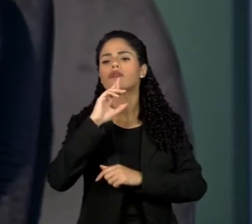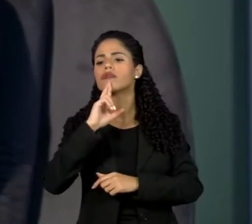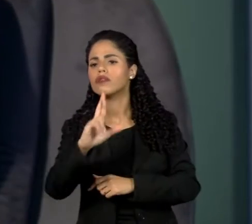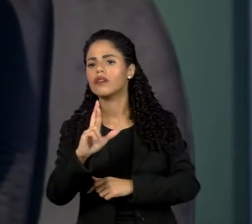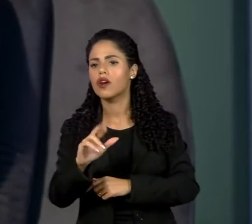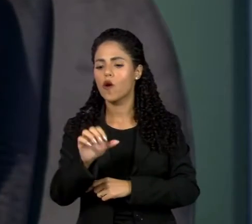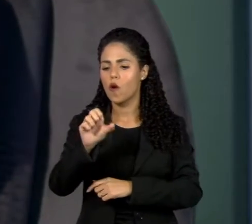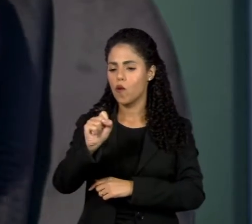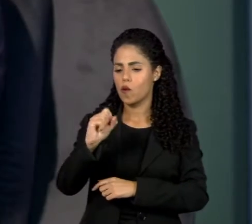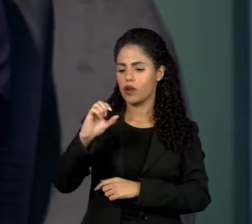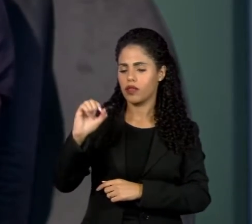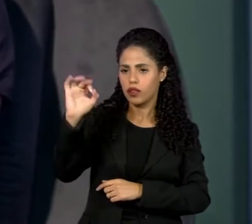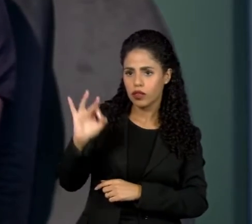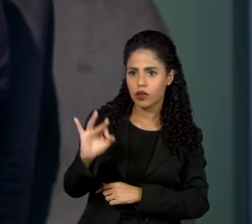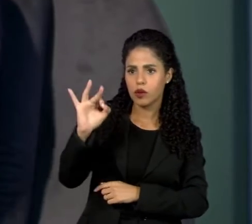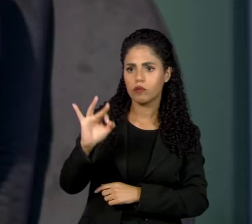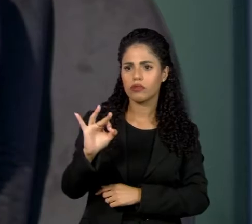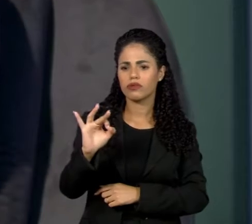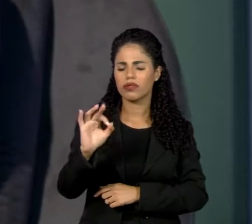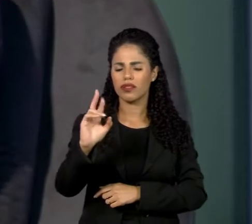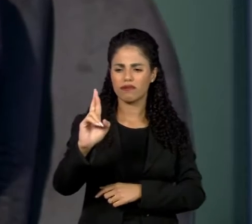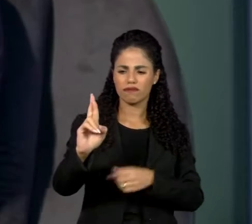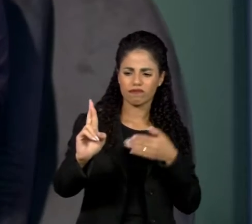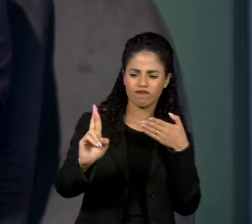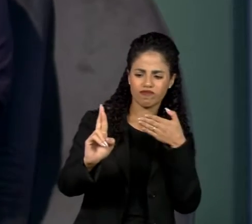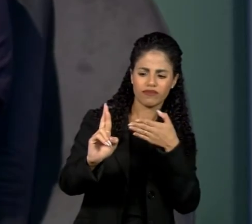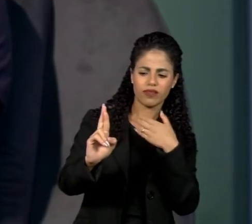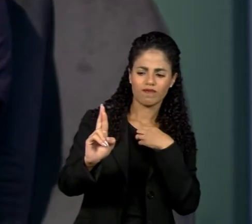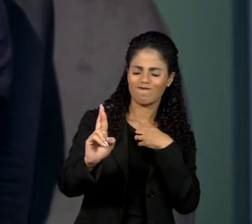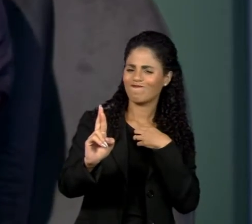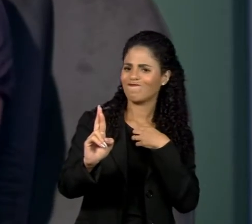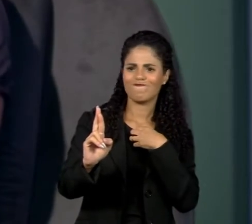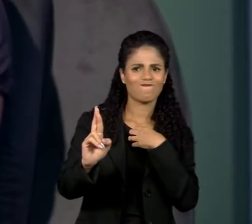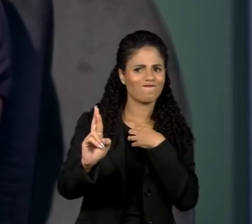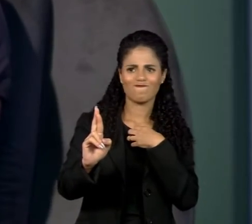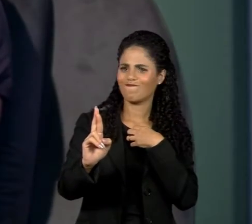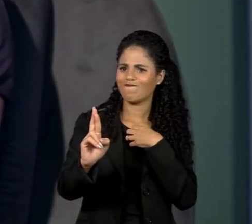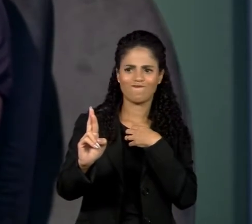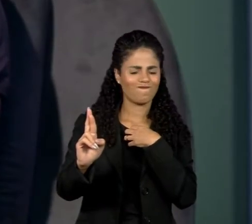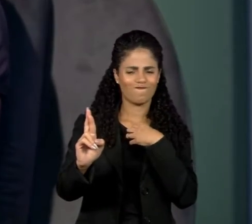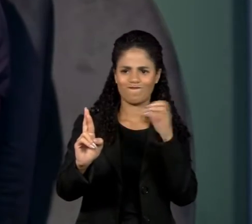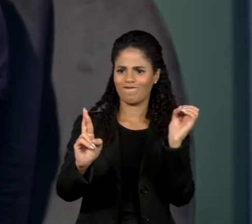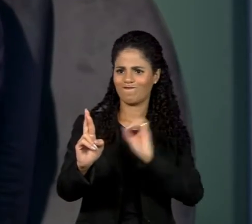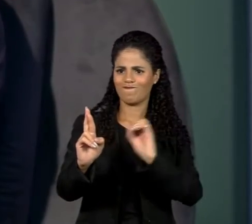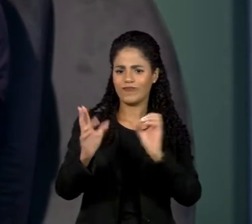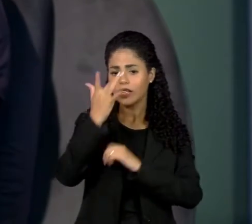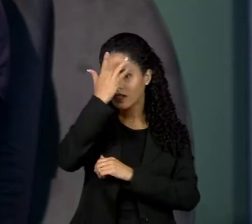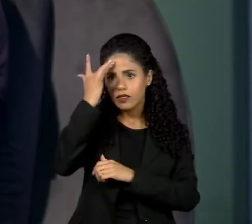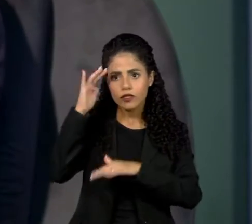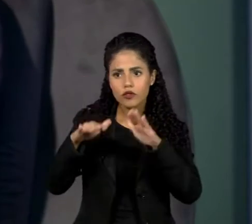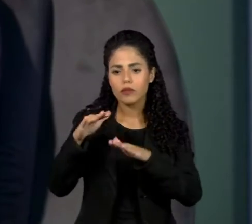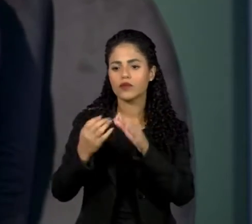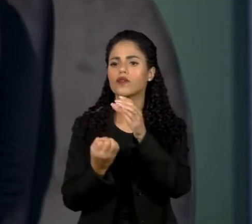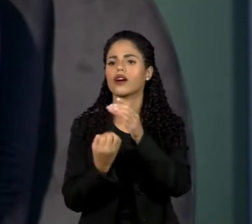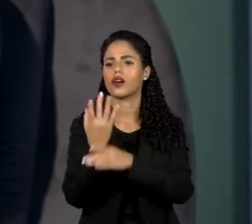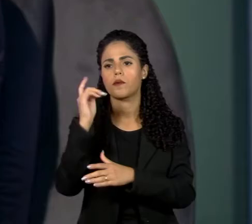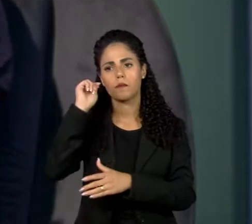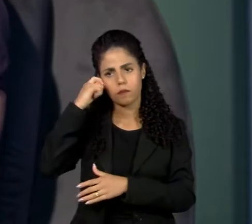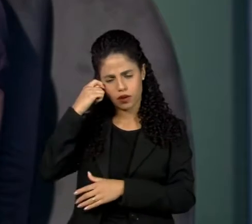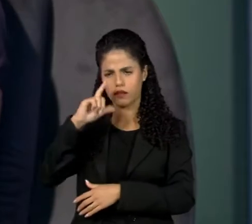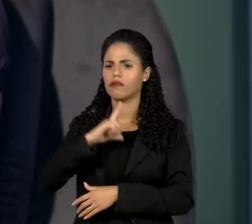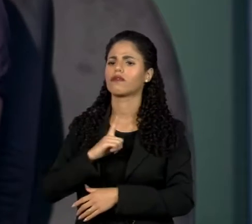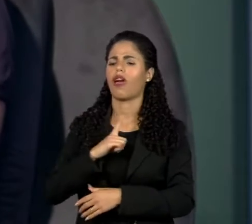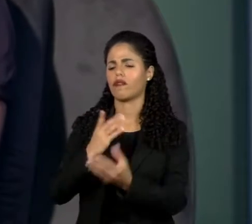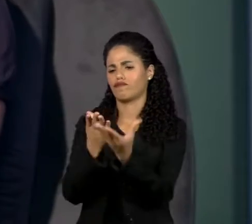de 80%, não se viam representados na publicidade. Então, a gente sabe que hoje criadores negros existem aos